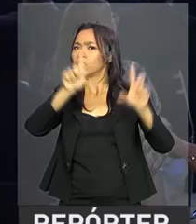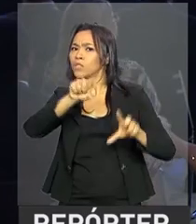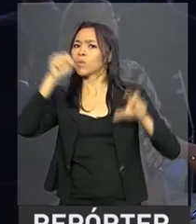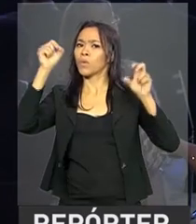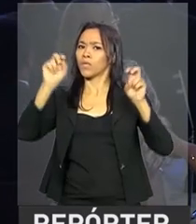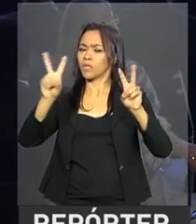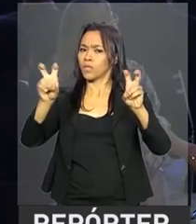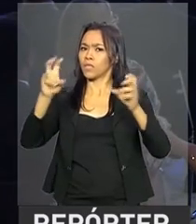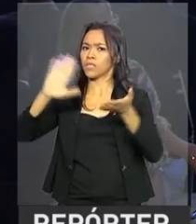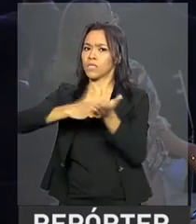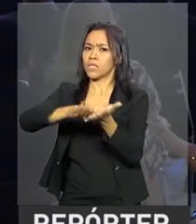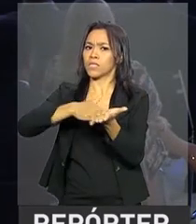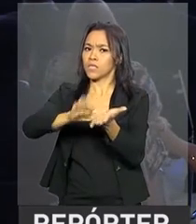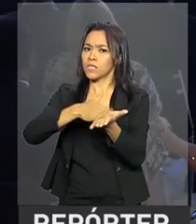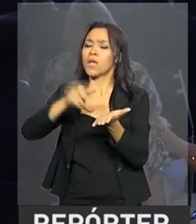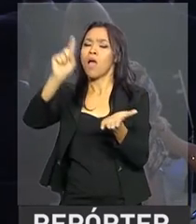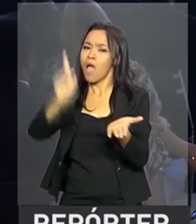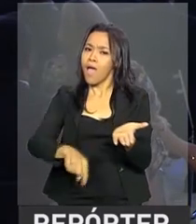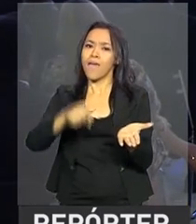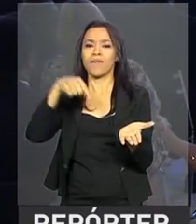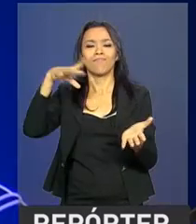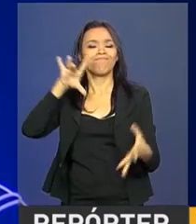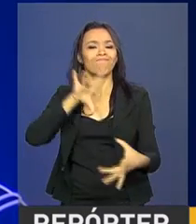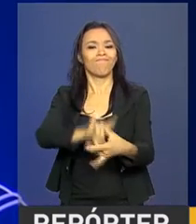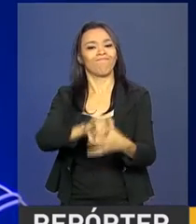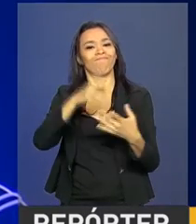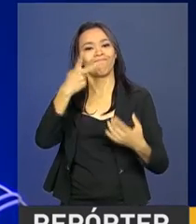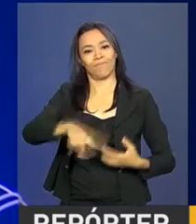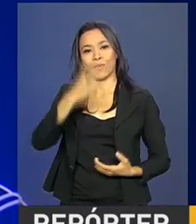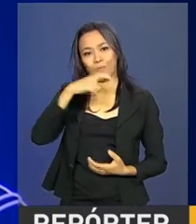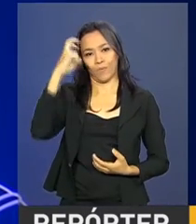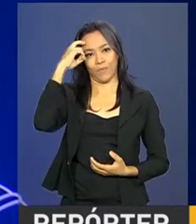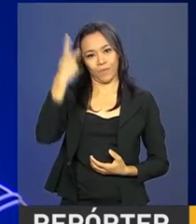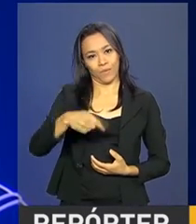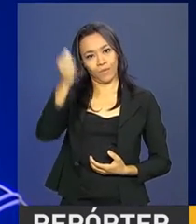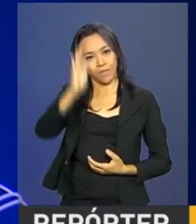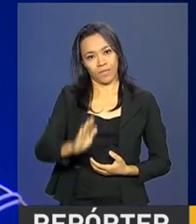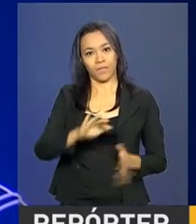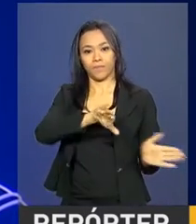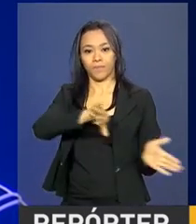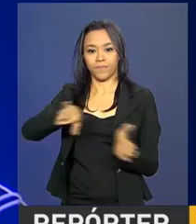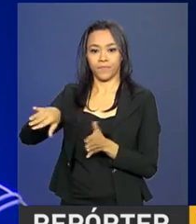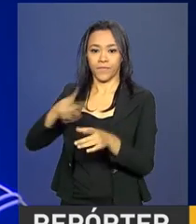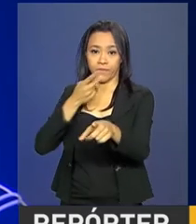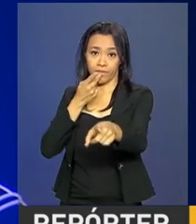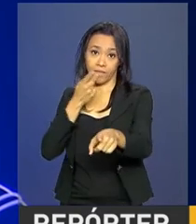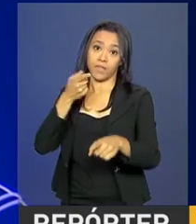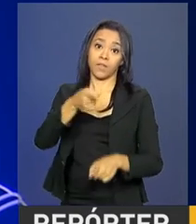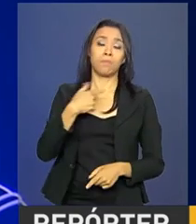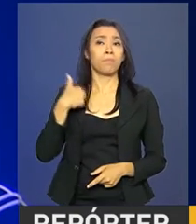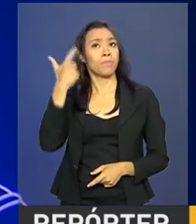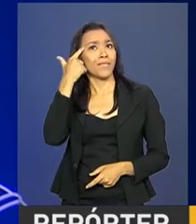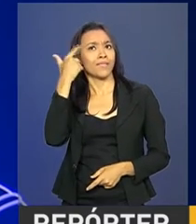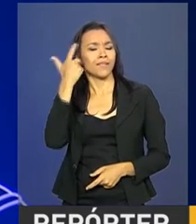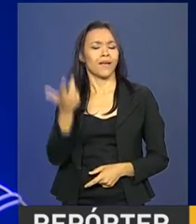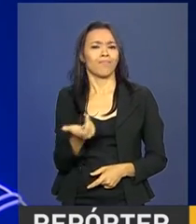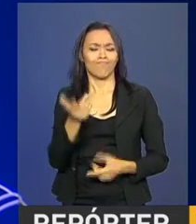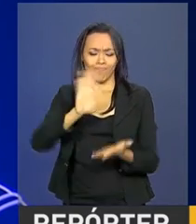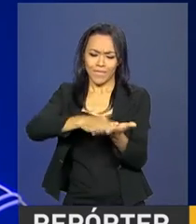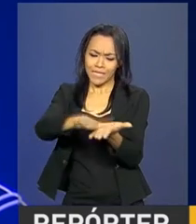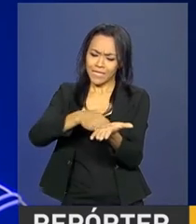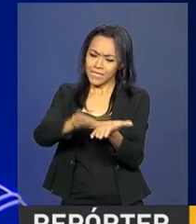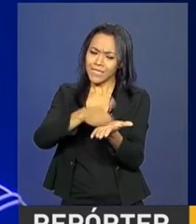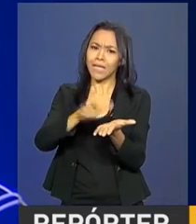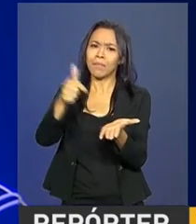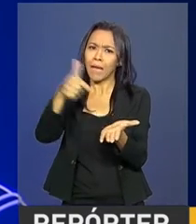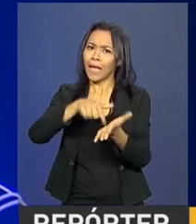reconhecimento de um traço fundamental brasileiro não podemos pensar o samba de outra forma que não como parte da história de